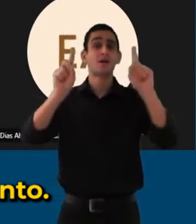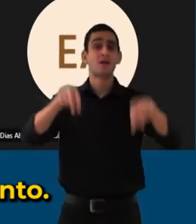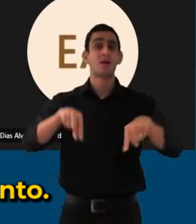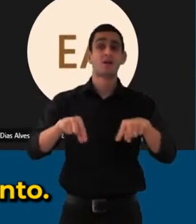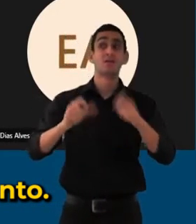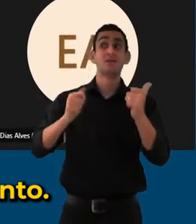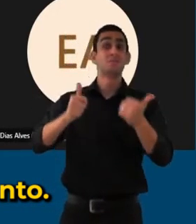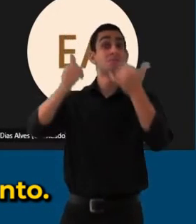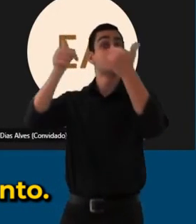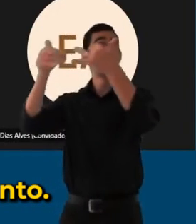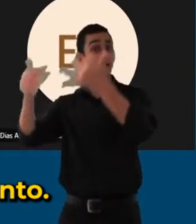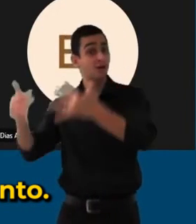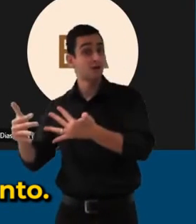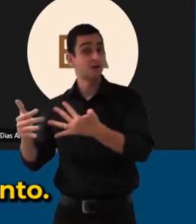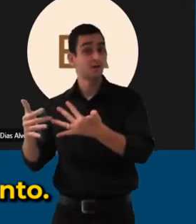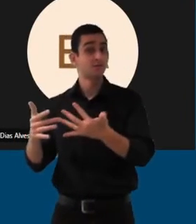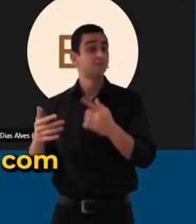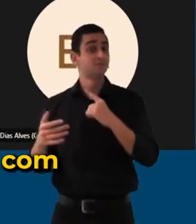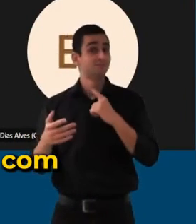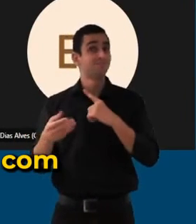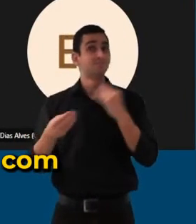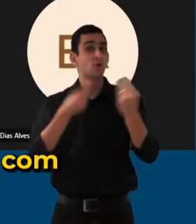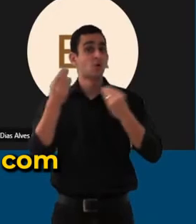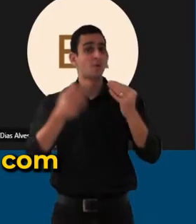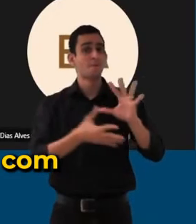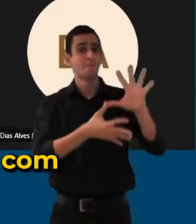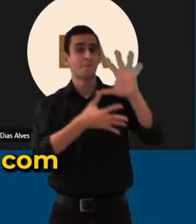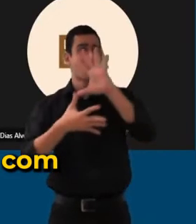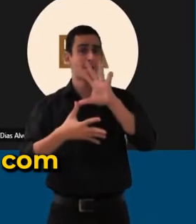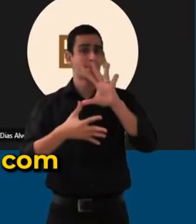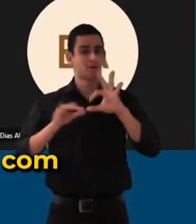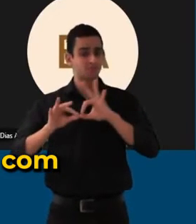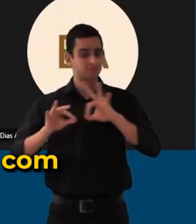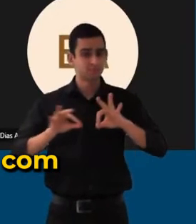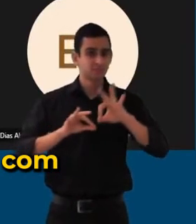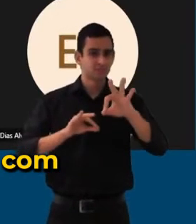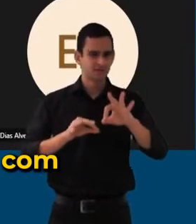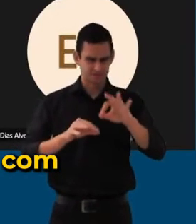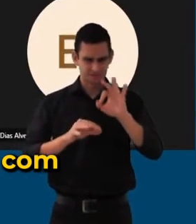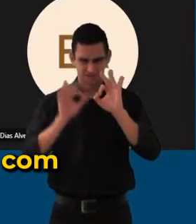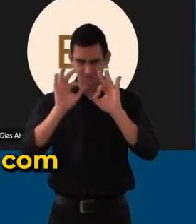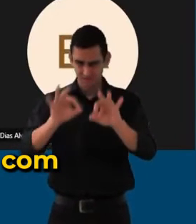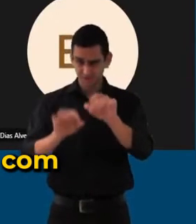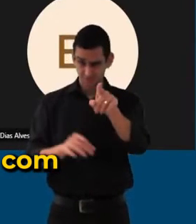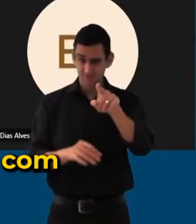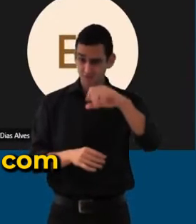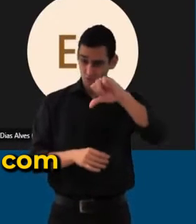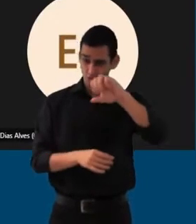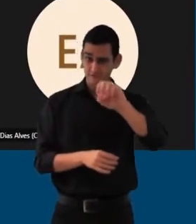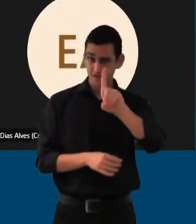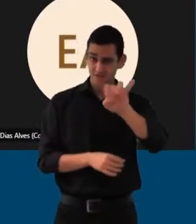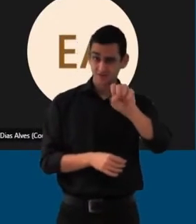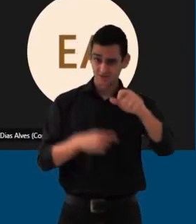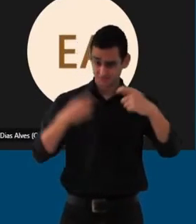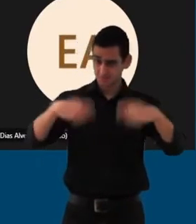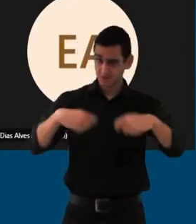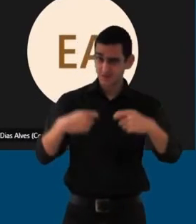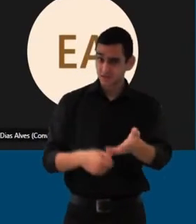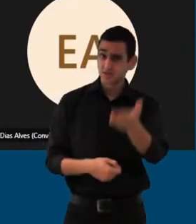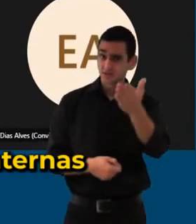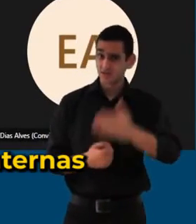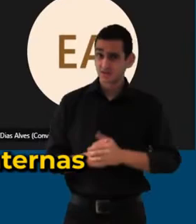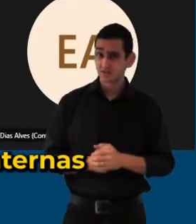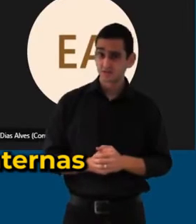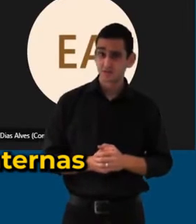overlay por geoprocessamento? Você tem certeza que você precisa 90 dias com mais 2 meses, 60 dias?